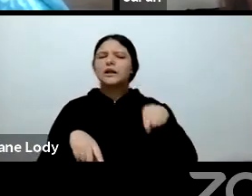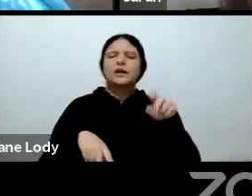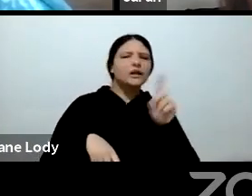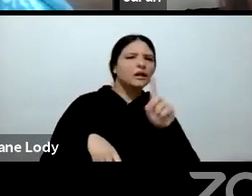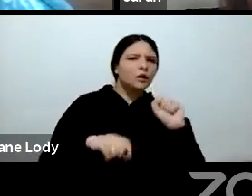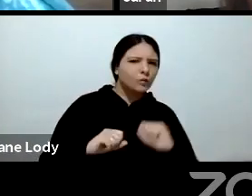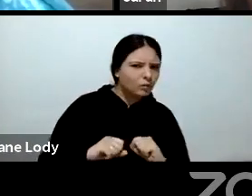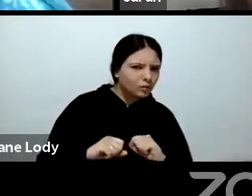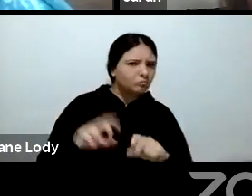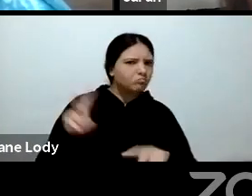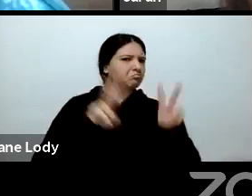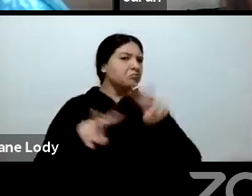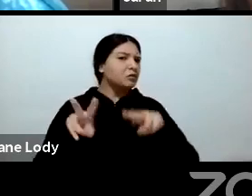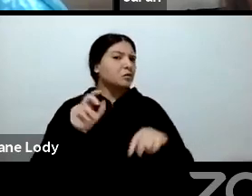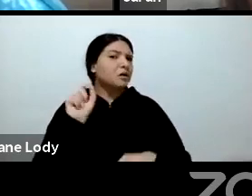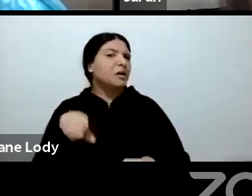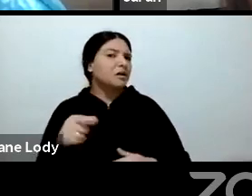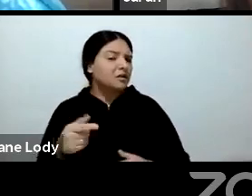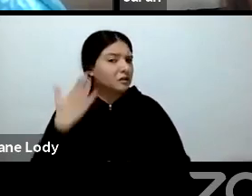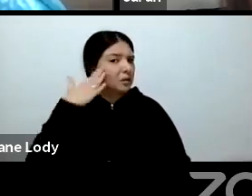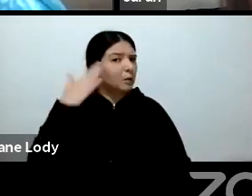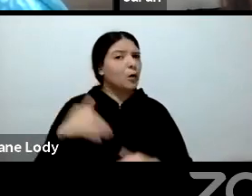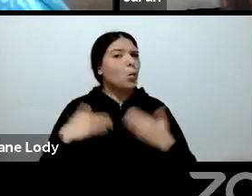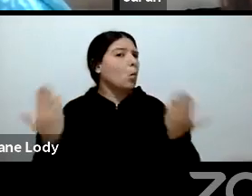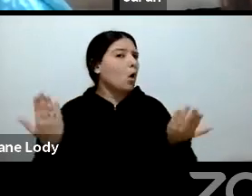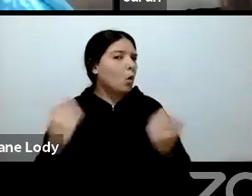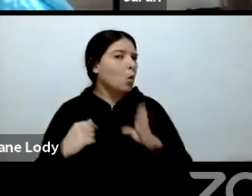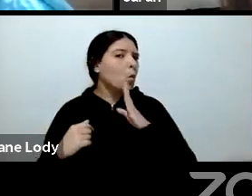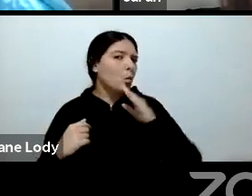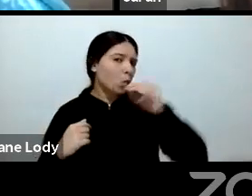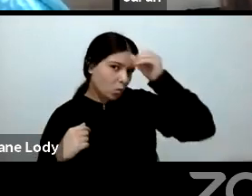ganha visibilidade, qual saber, qual conhecimento, né?